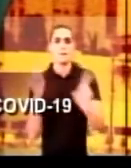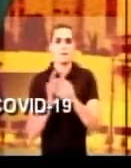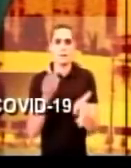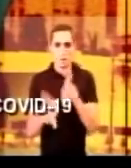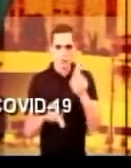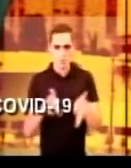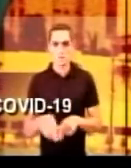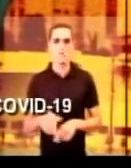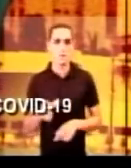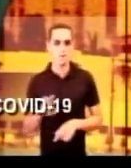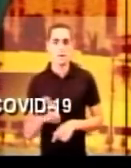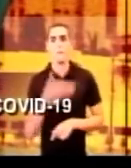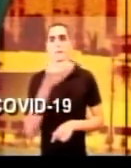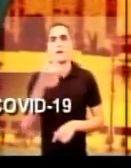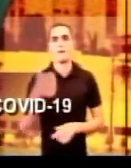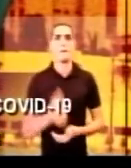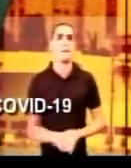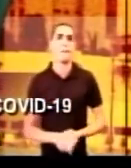possível.